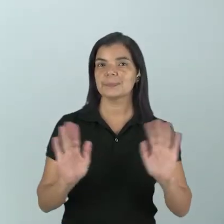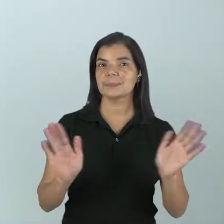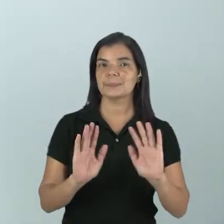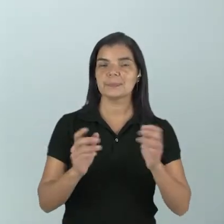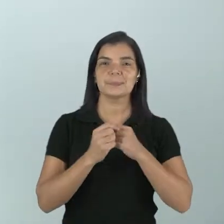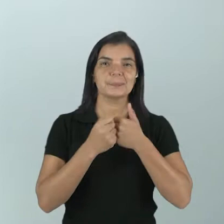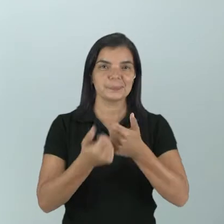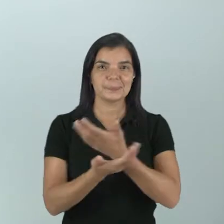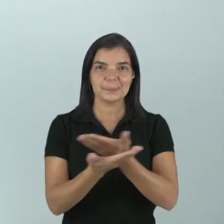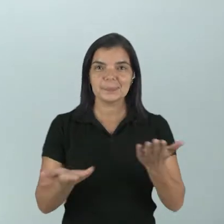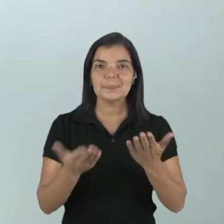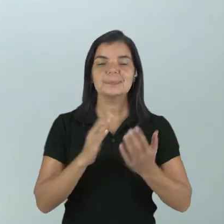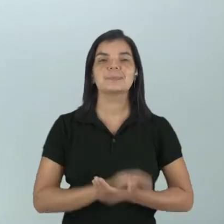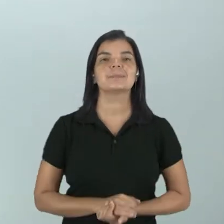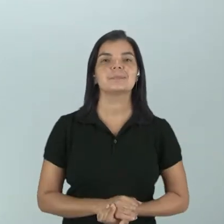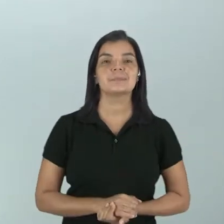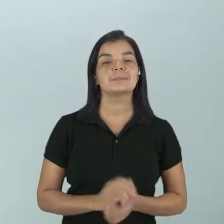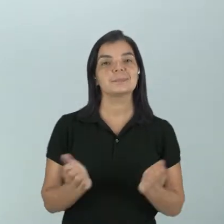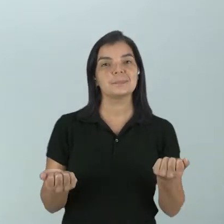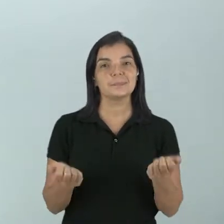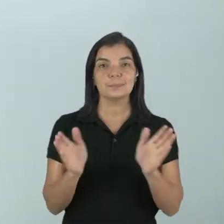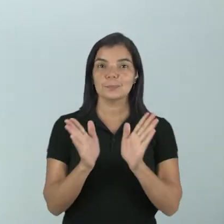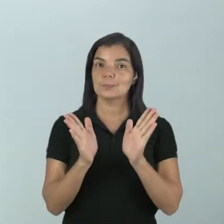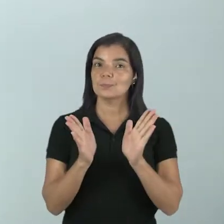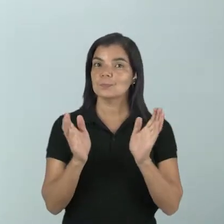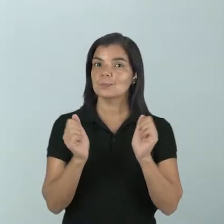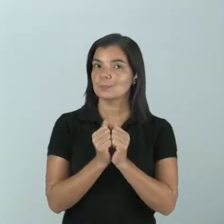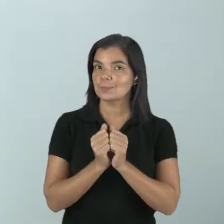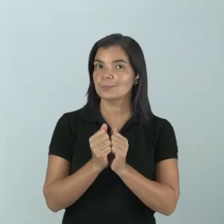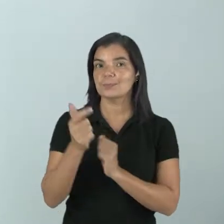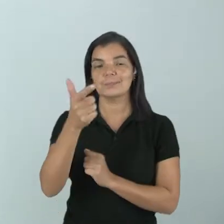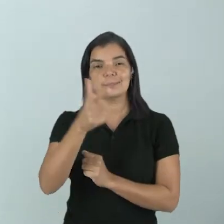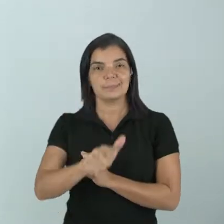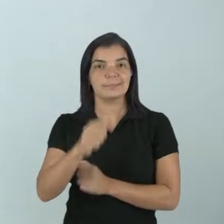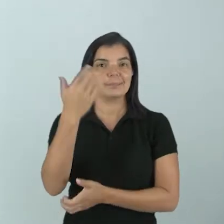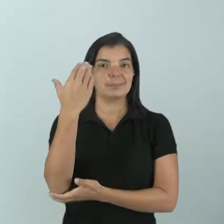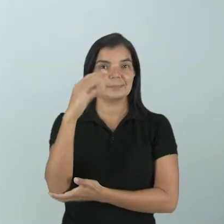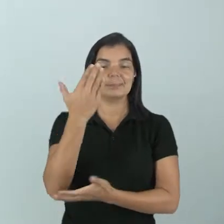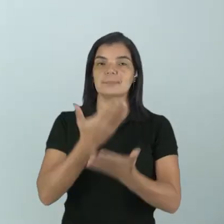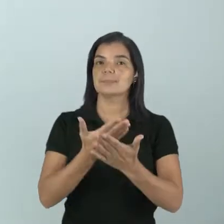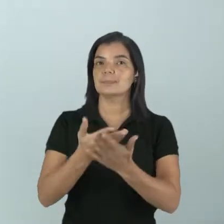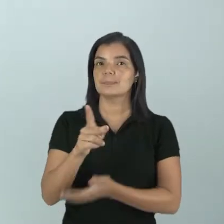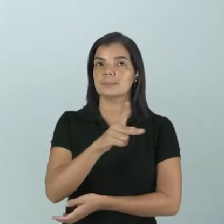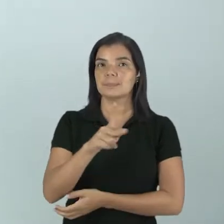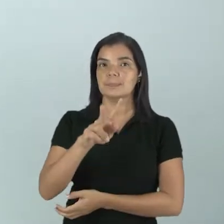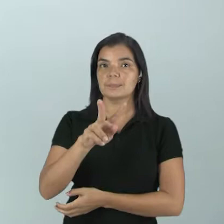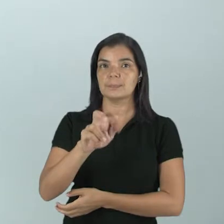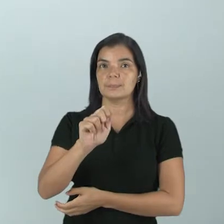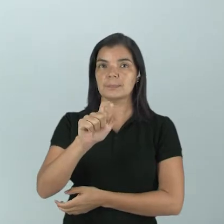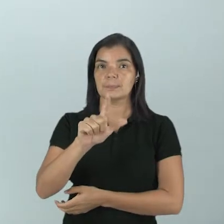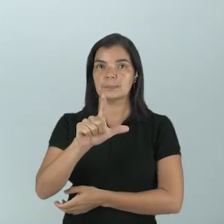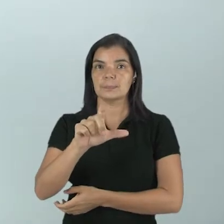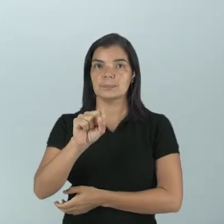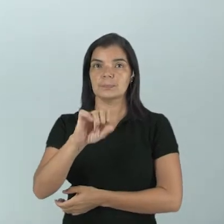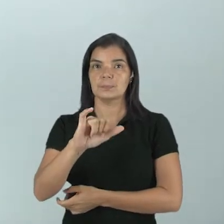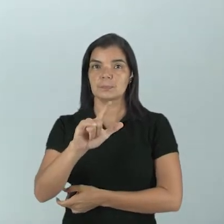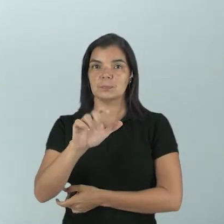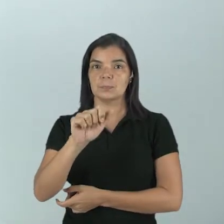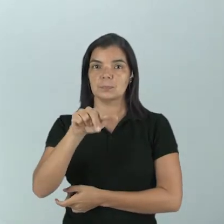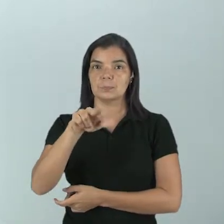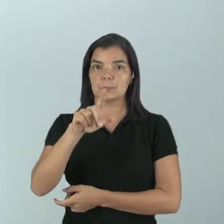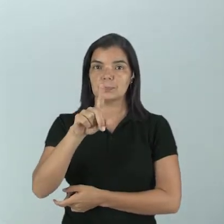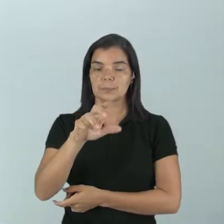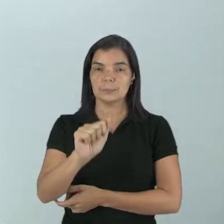Olá, tudo bem com vocês? Estamos de volta para nossa aula de ciências. Eu sou a professora Valcilândia e nós vamos falar